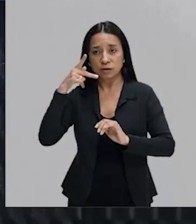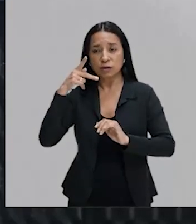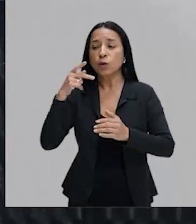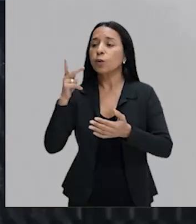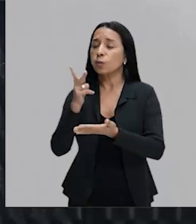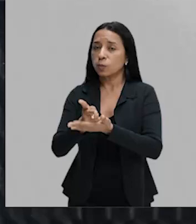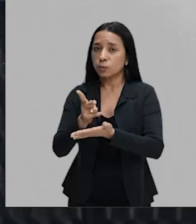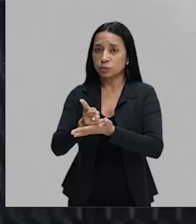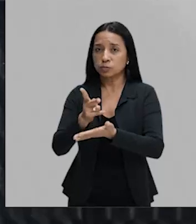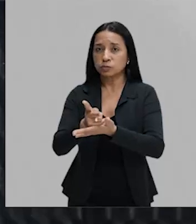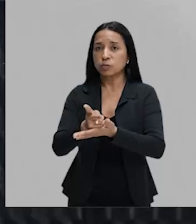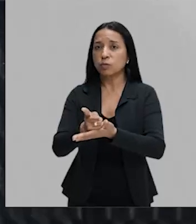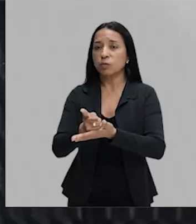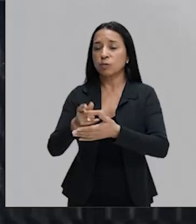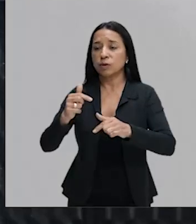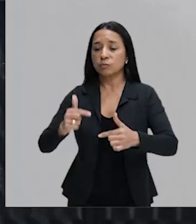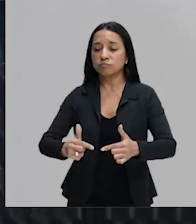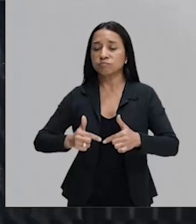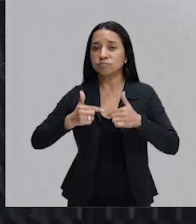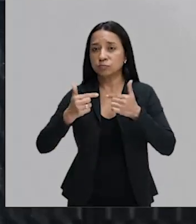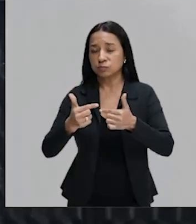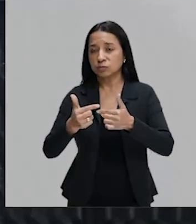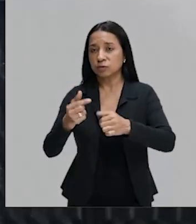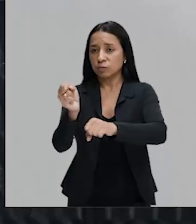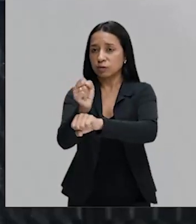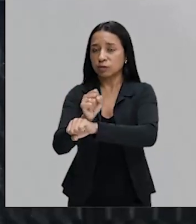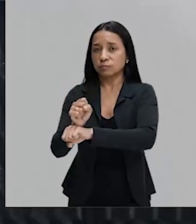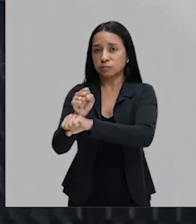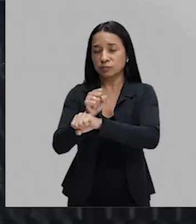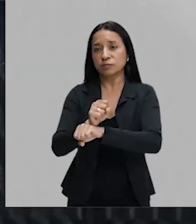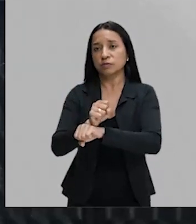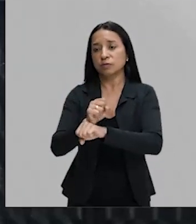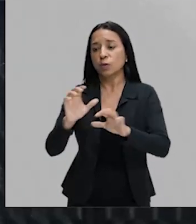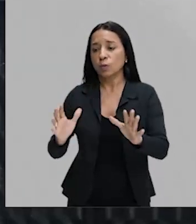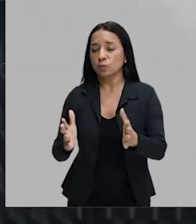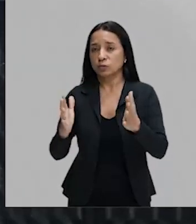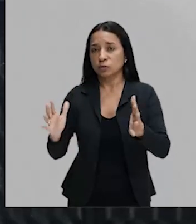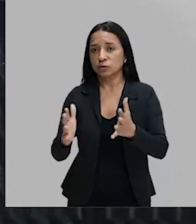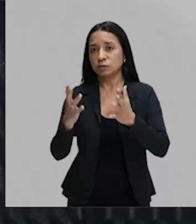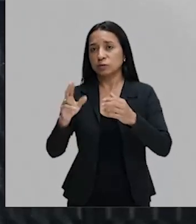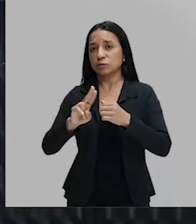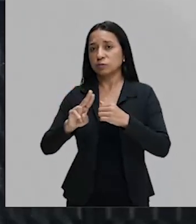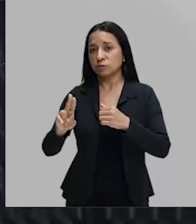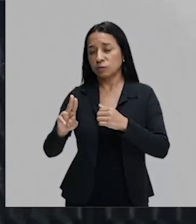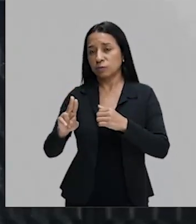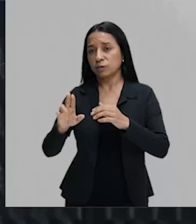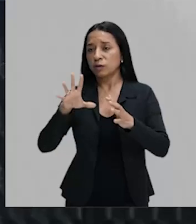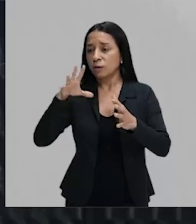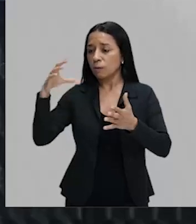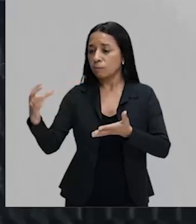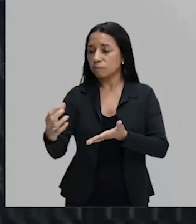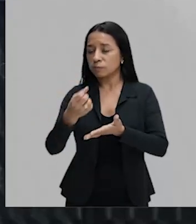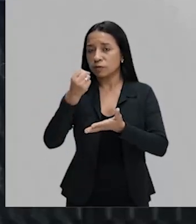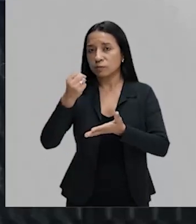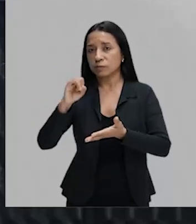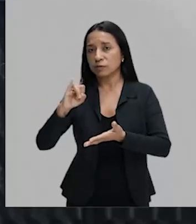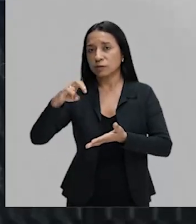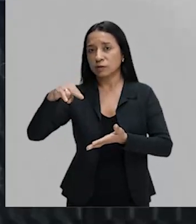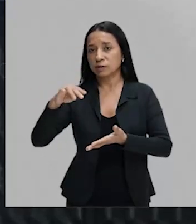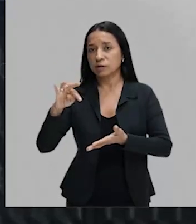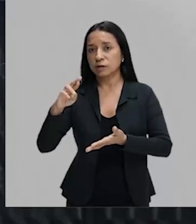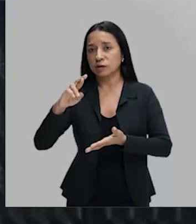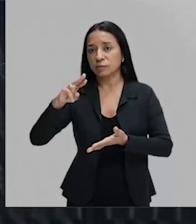insistiu com a mão de obra escrava africana, sendo sustentado pelo chamado tráfico interprovincial.